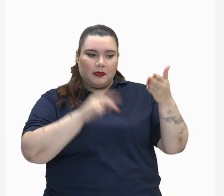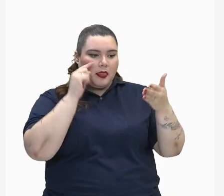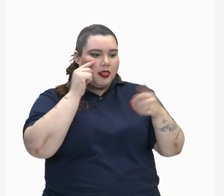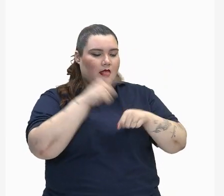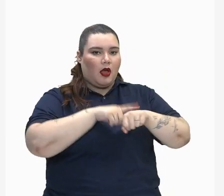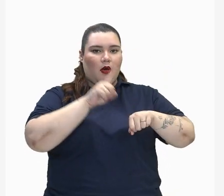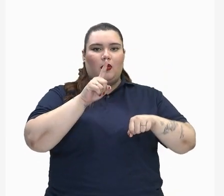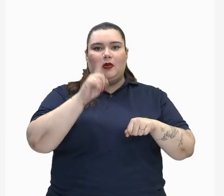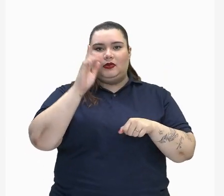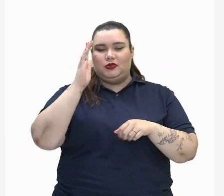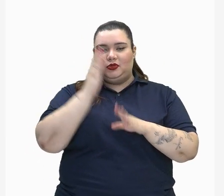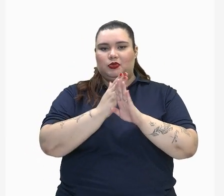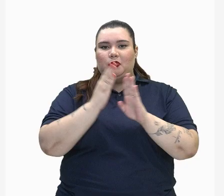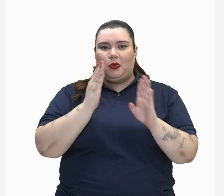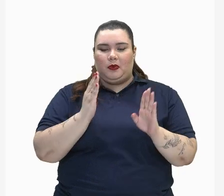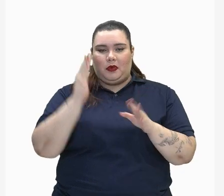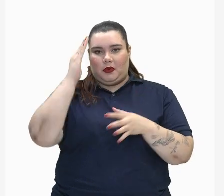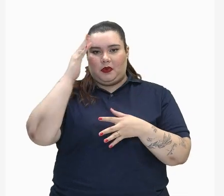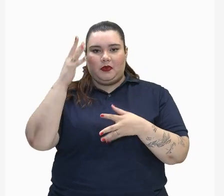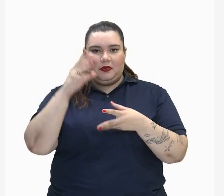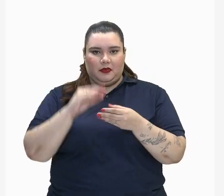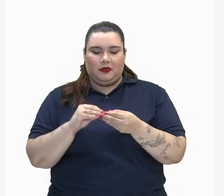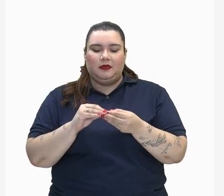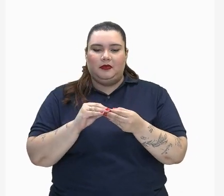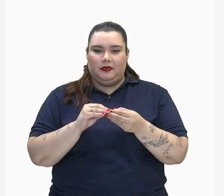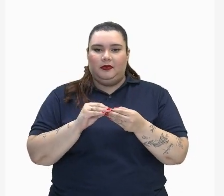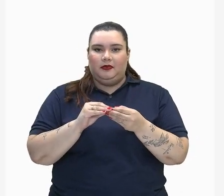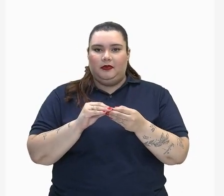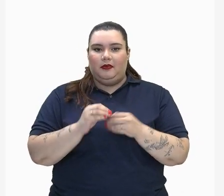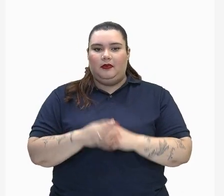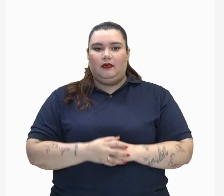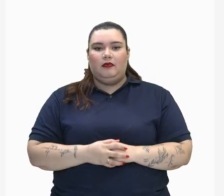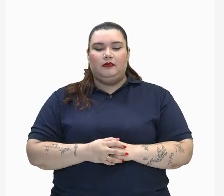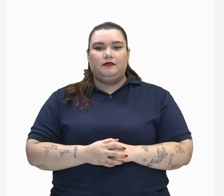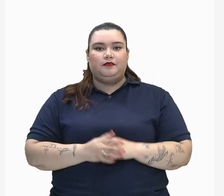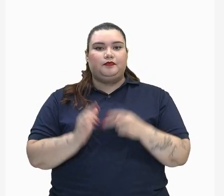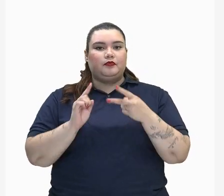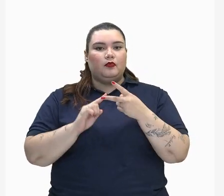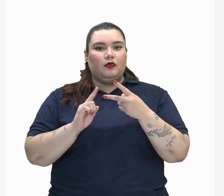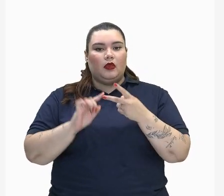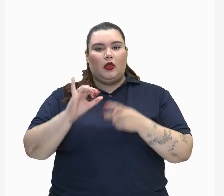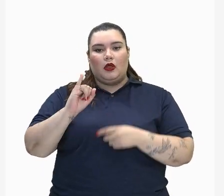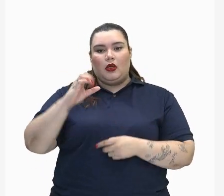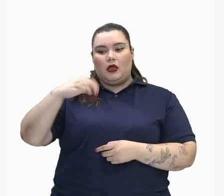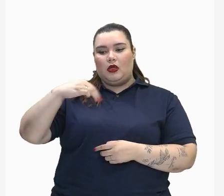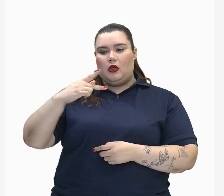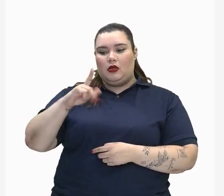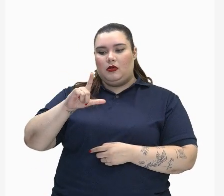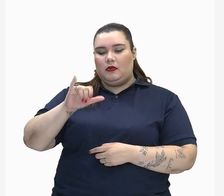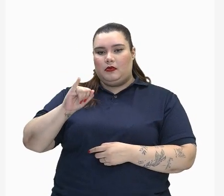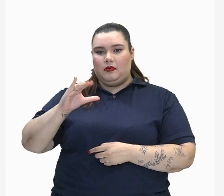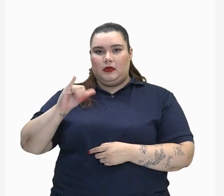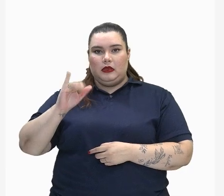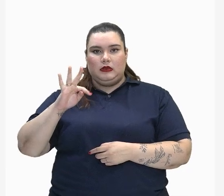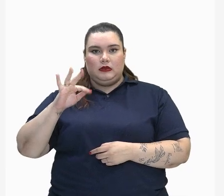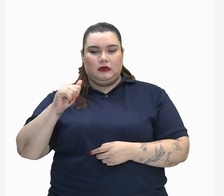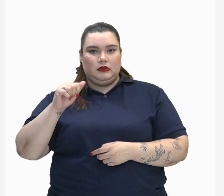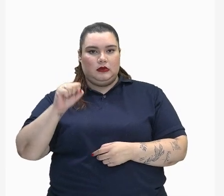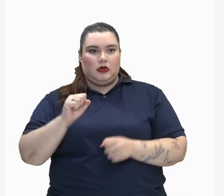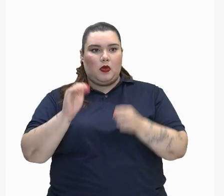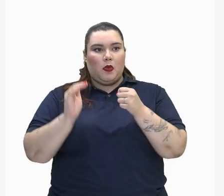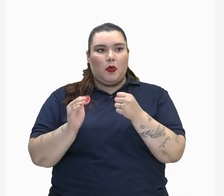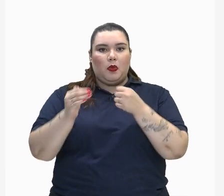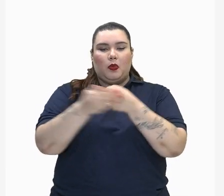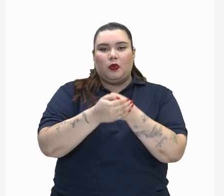você identificá-las, estão lá, estão claras, né? As informações implícitas, né, aquela